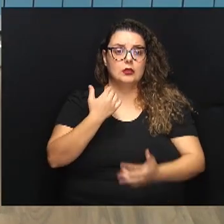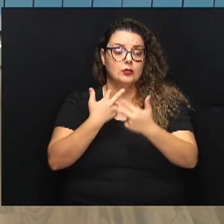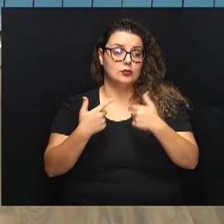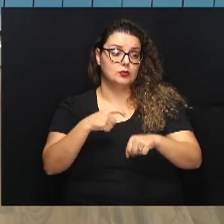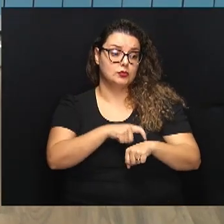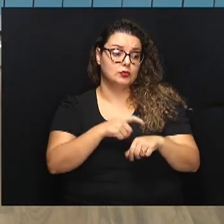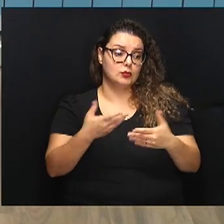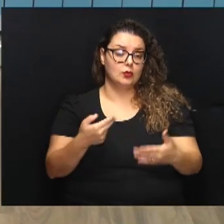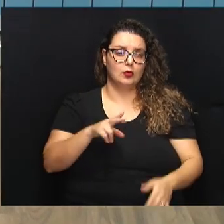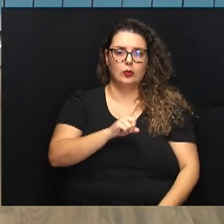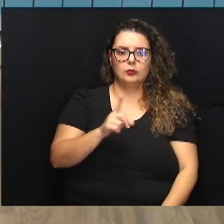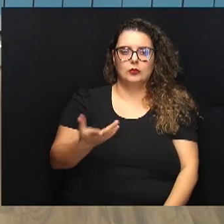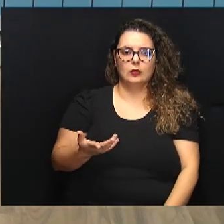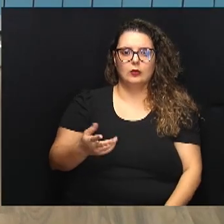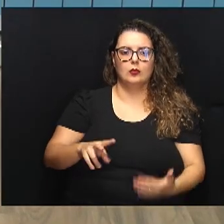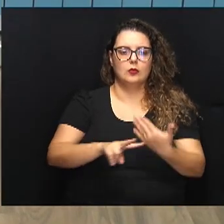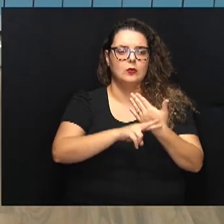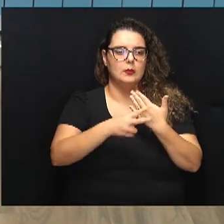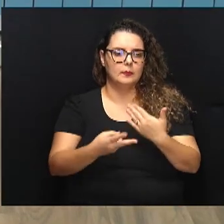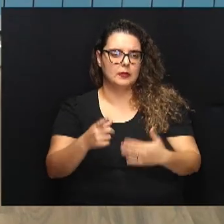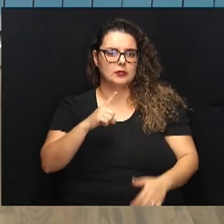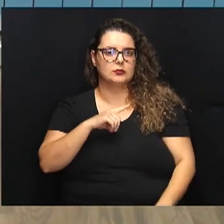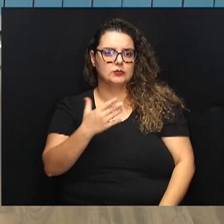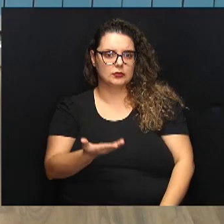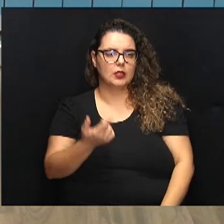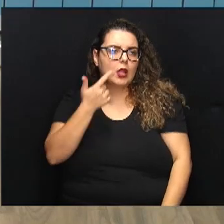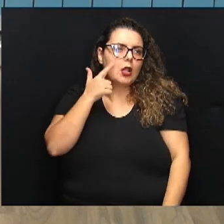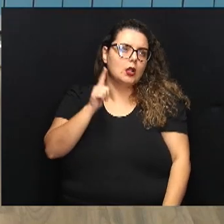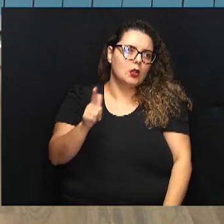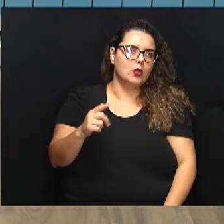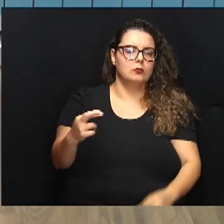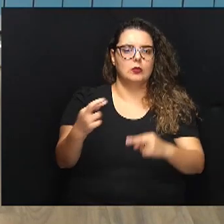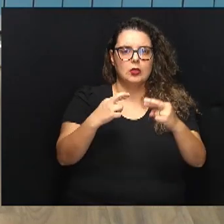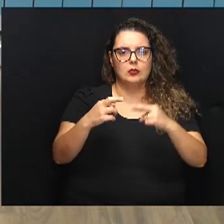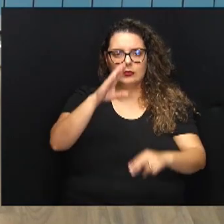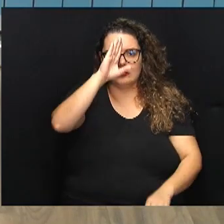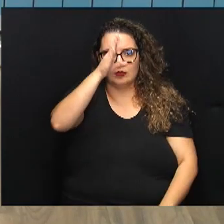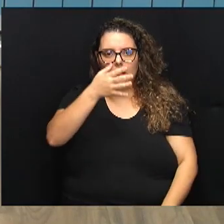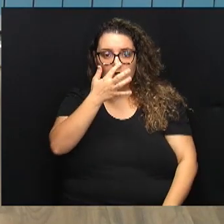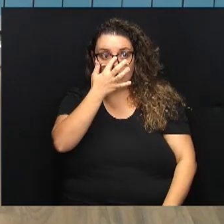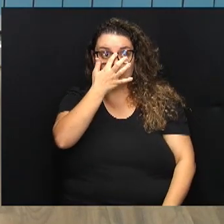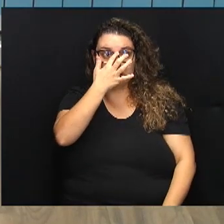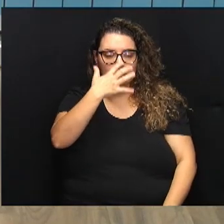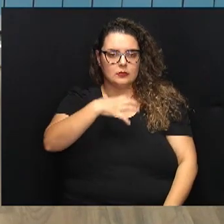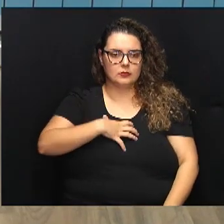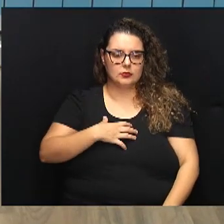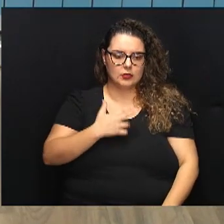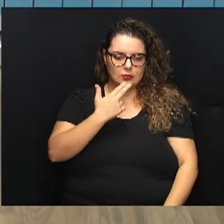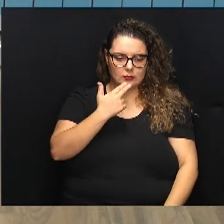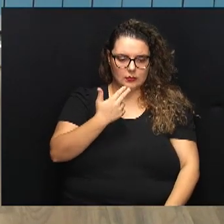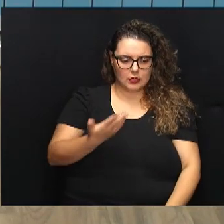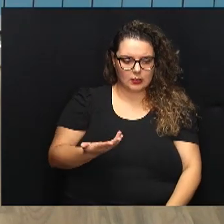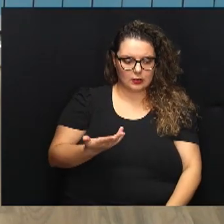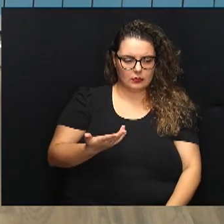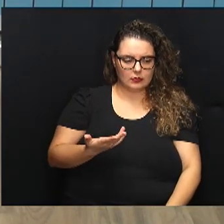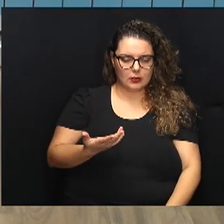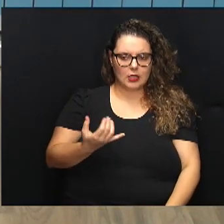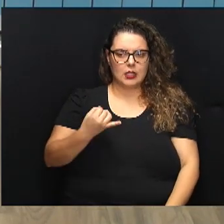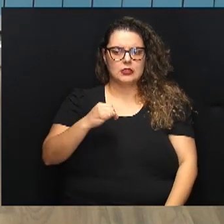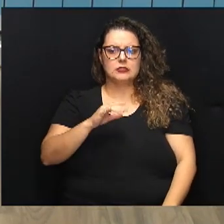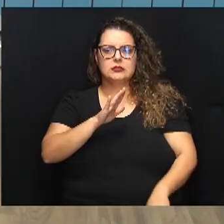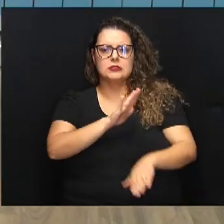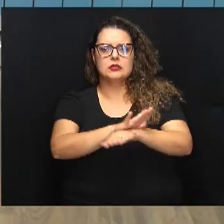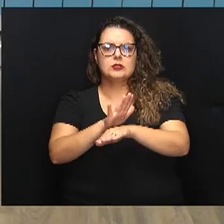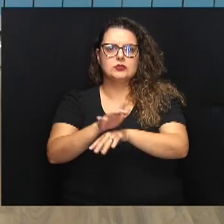momento ou não, o impacto que isso tem? Claro, a sua análise principal deve ser da maneira nutricional, mas se tem ajudado